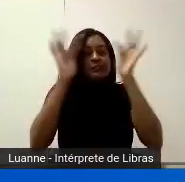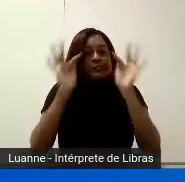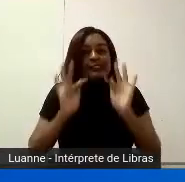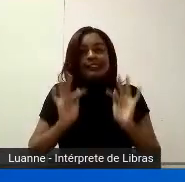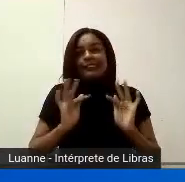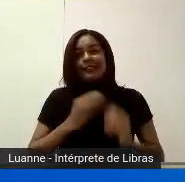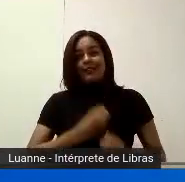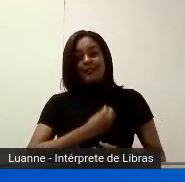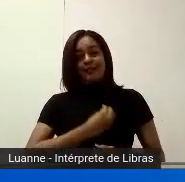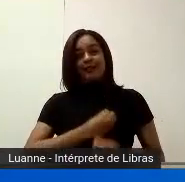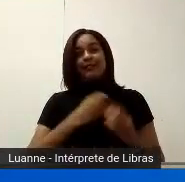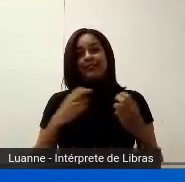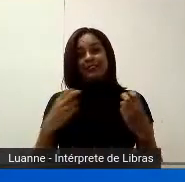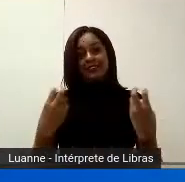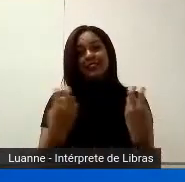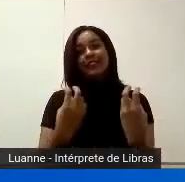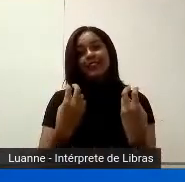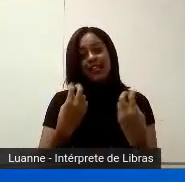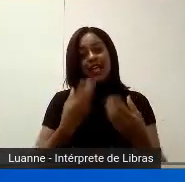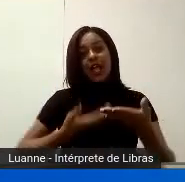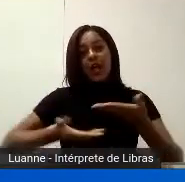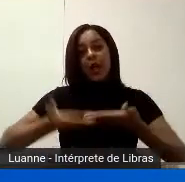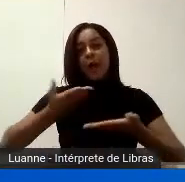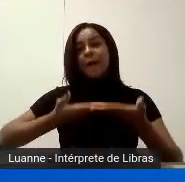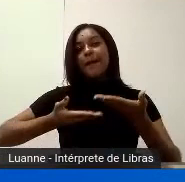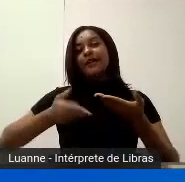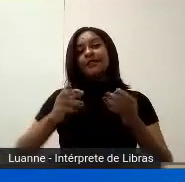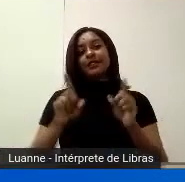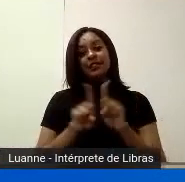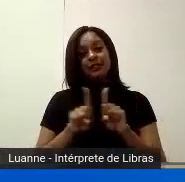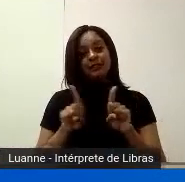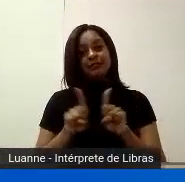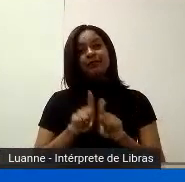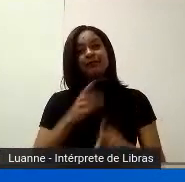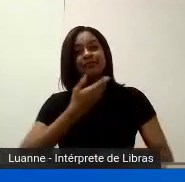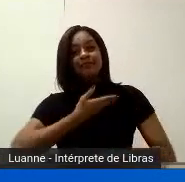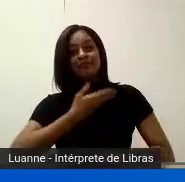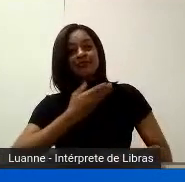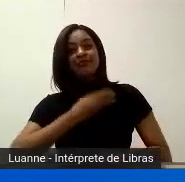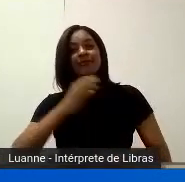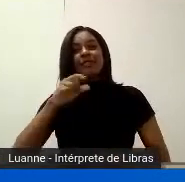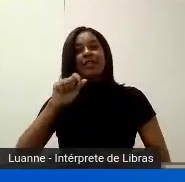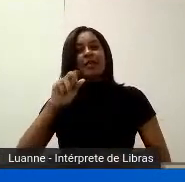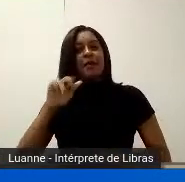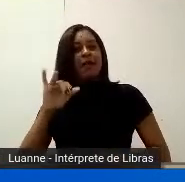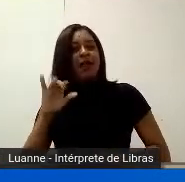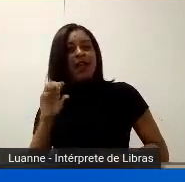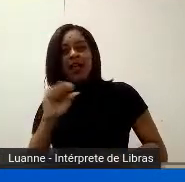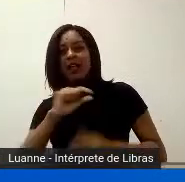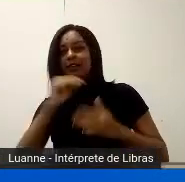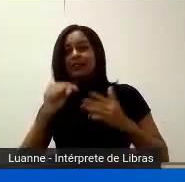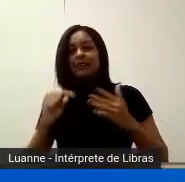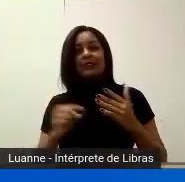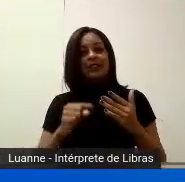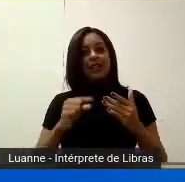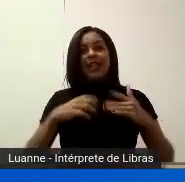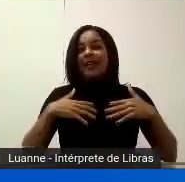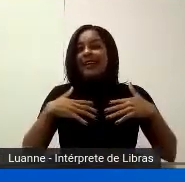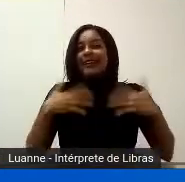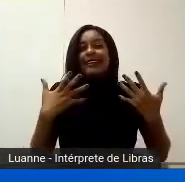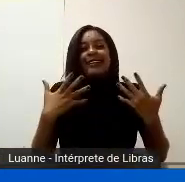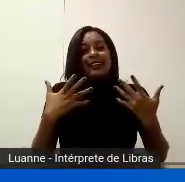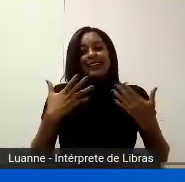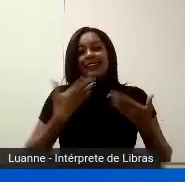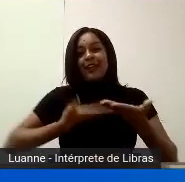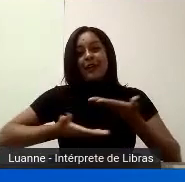compartilhar aí com os nossos colegas enfim Maurício Marcão já enfim é uma alegria muito grande e poder compartilhar isso com vocês eu vou